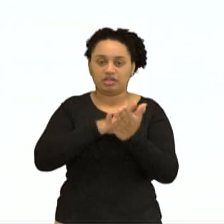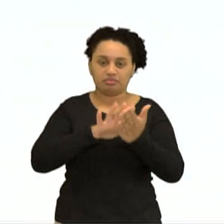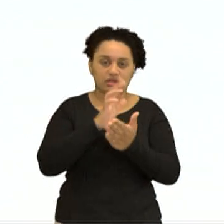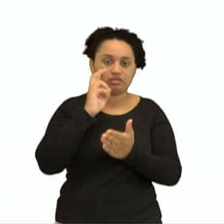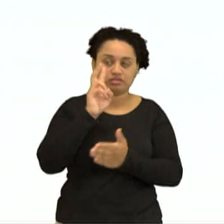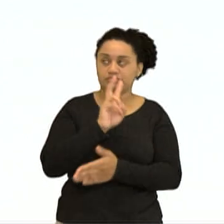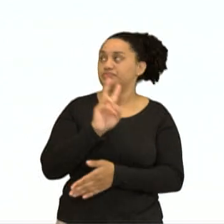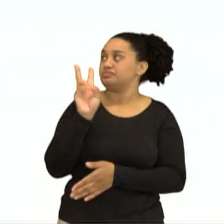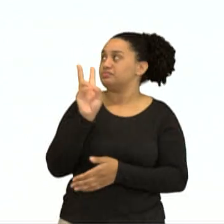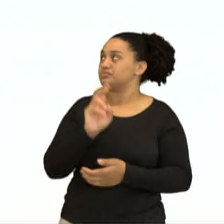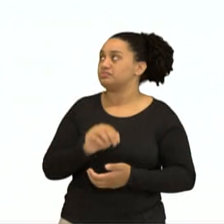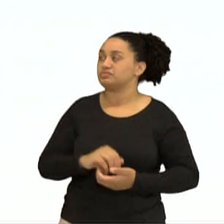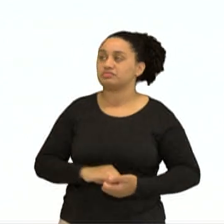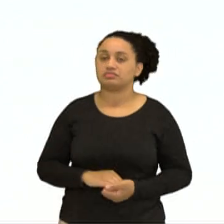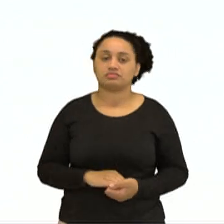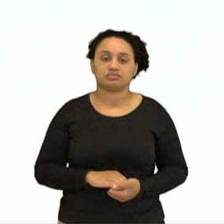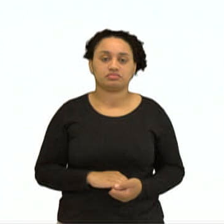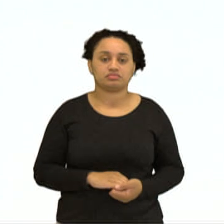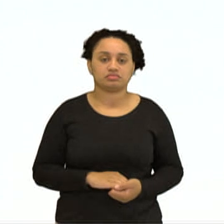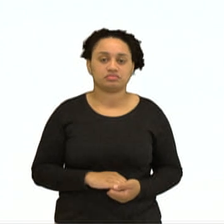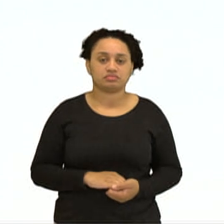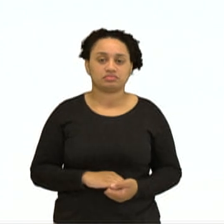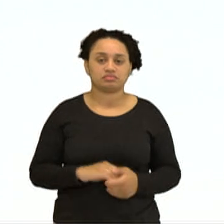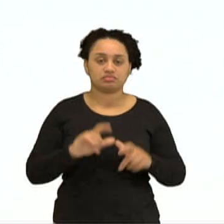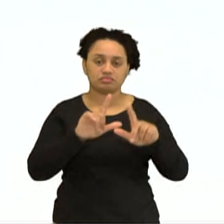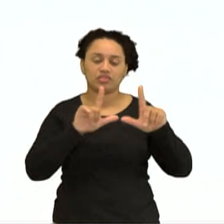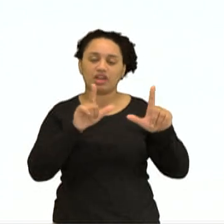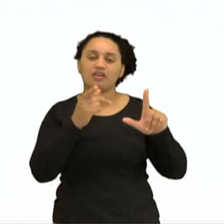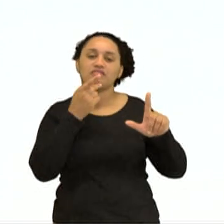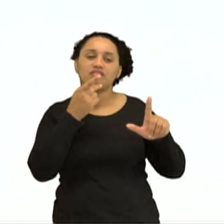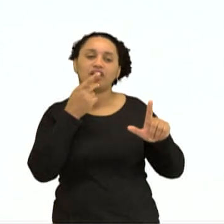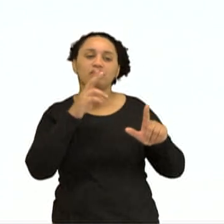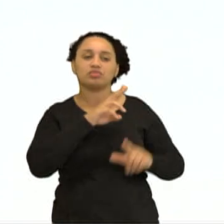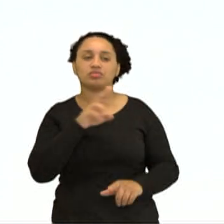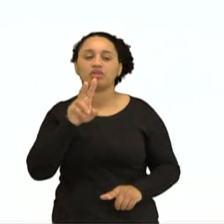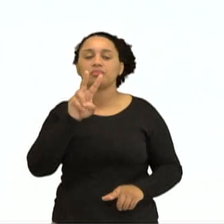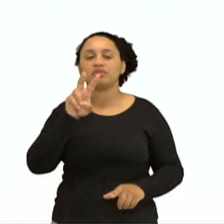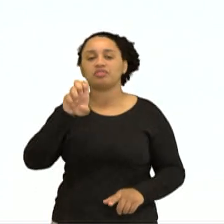né? A gente chama esse processo de ventilação artificial, que é